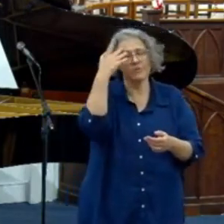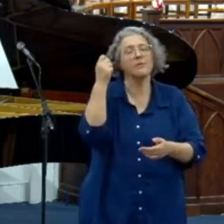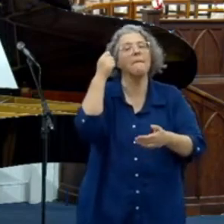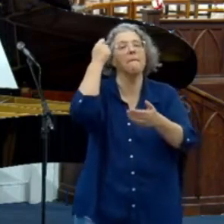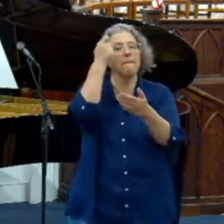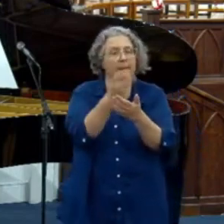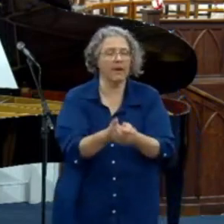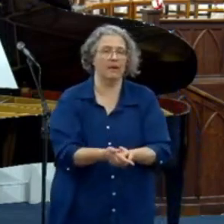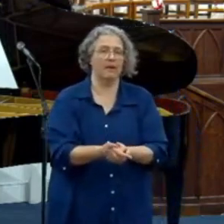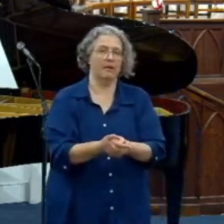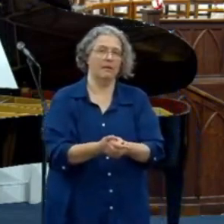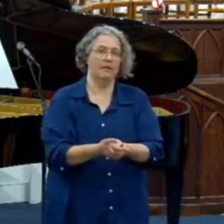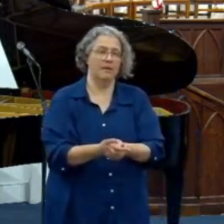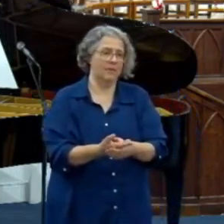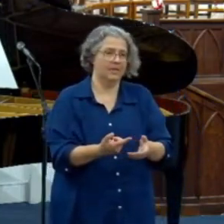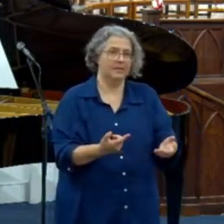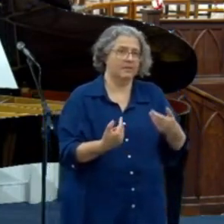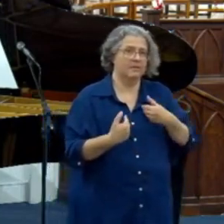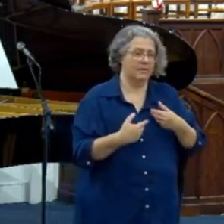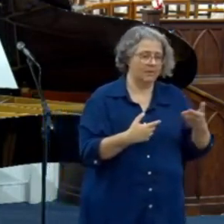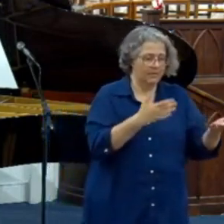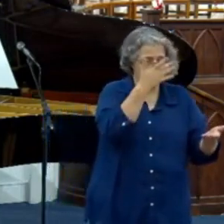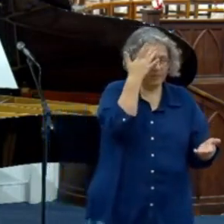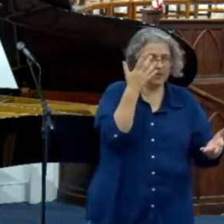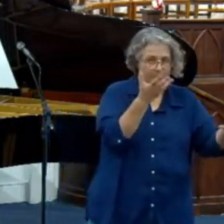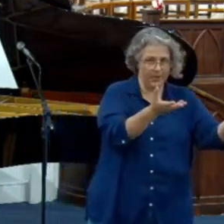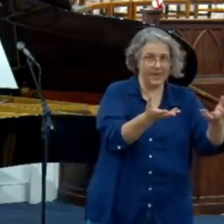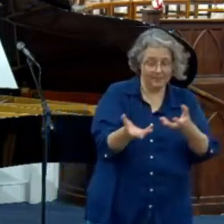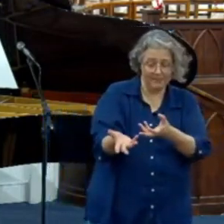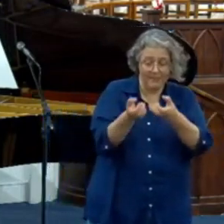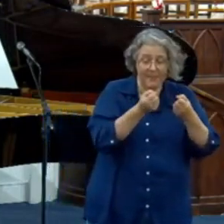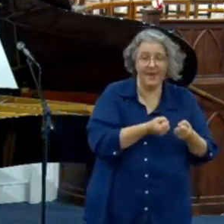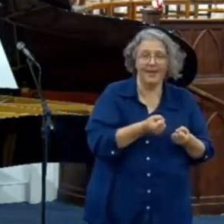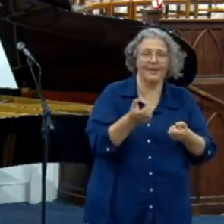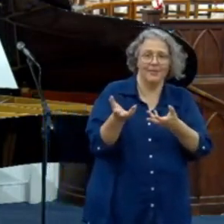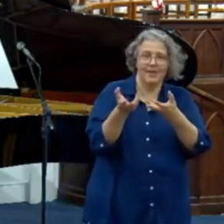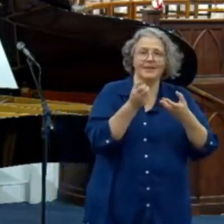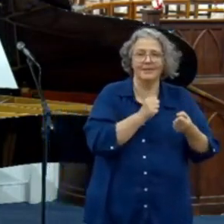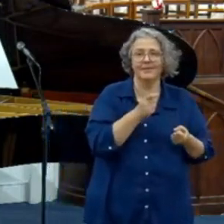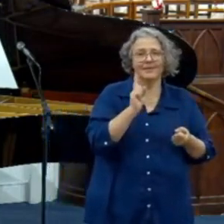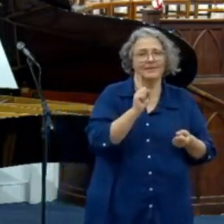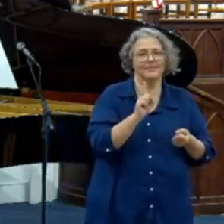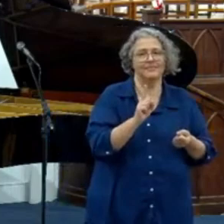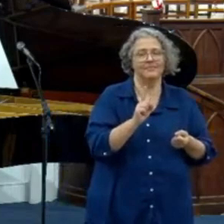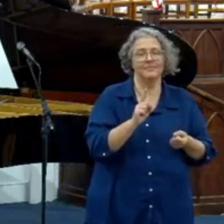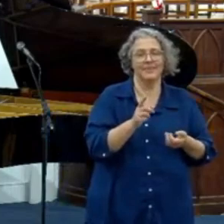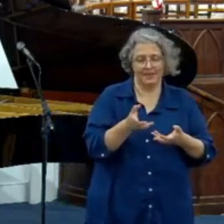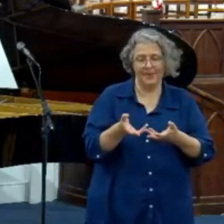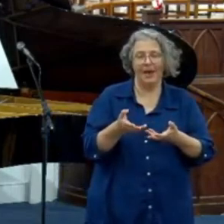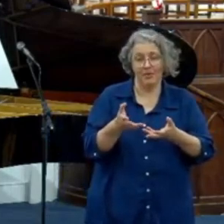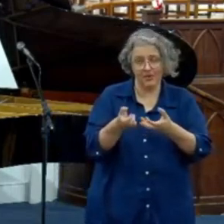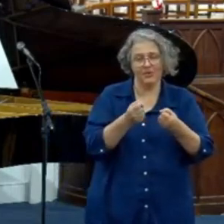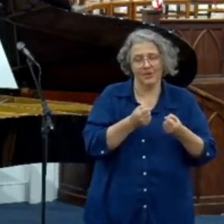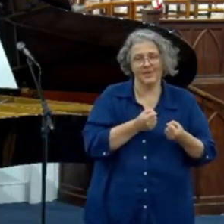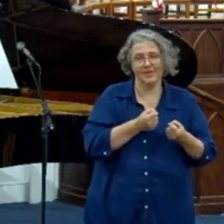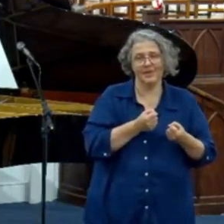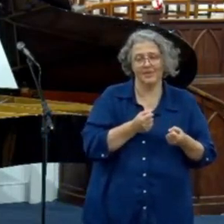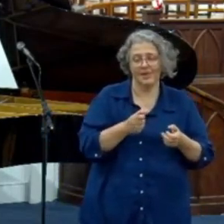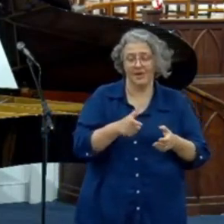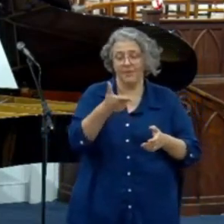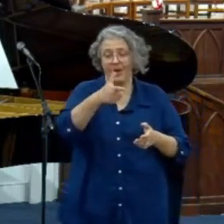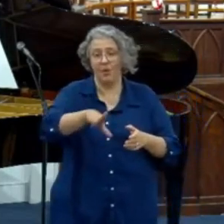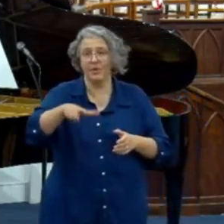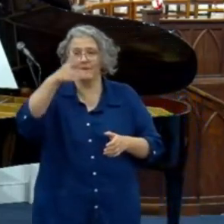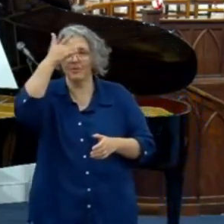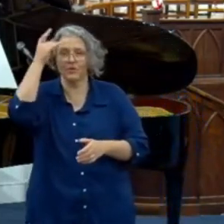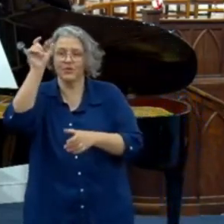livro, no primeiro capítulo das Institutas, falando sobre conhecer Deus, conhecer a provisão de Deus, saber quem é